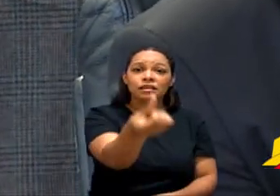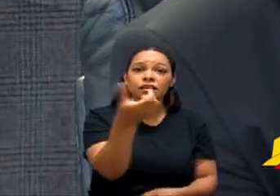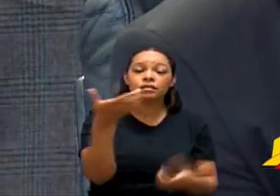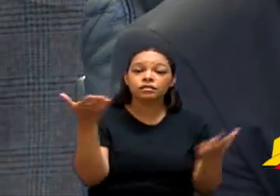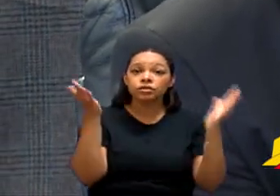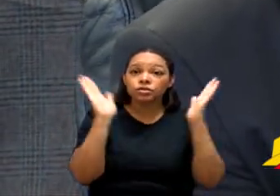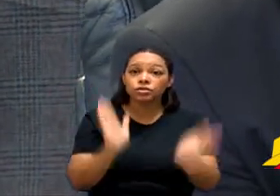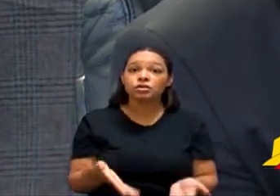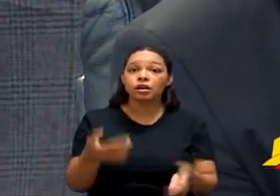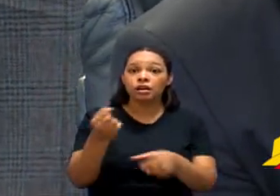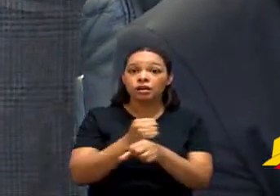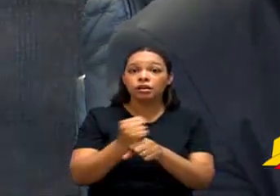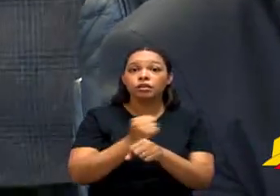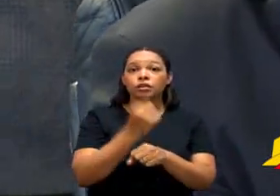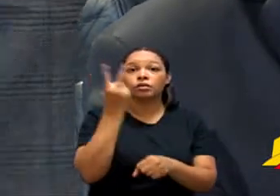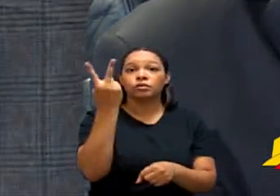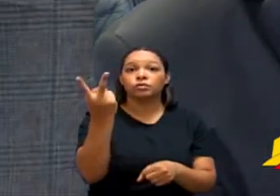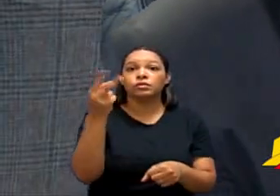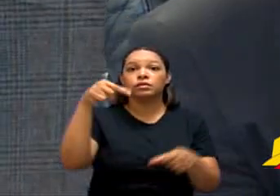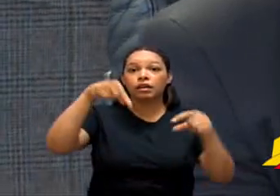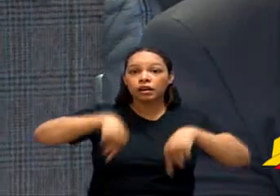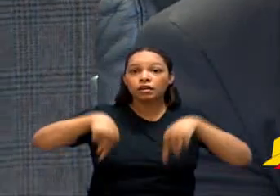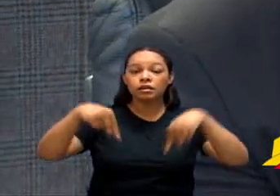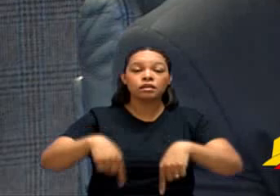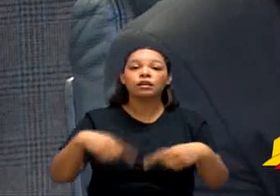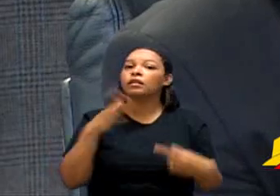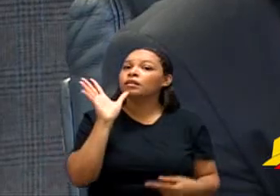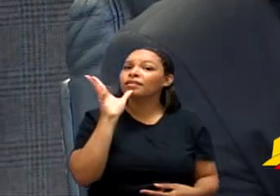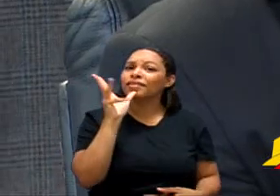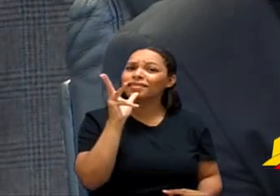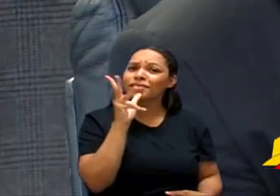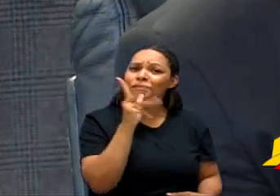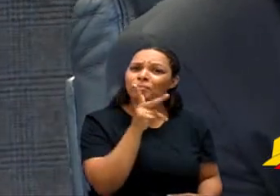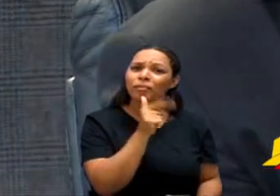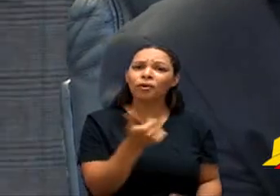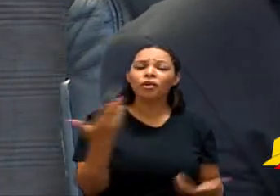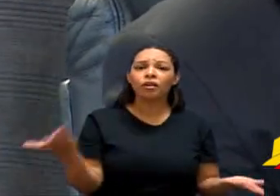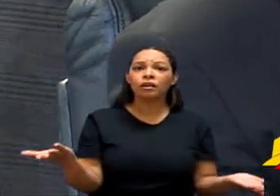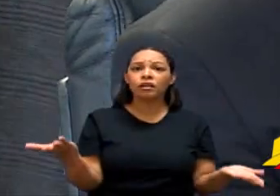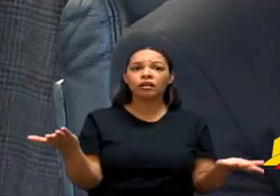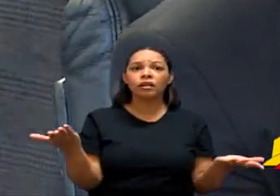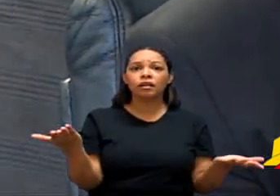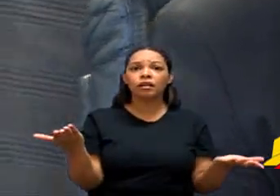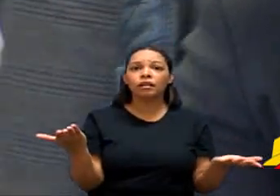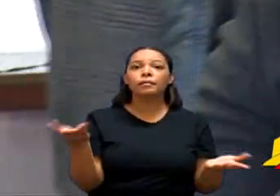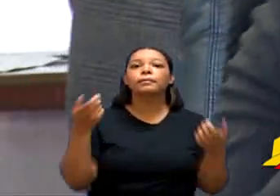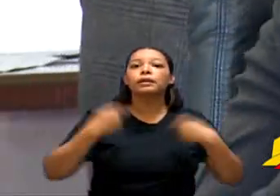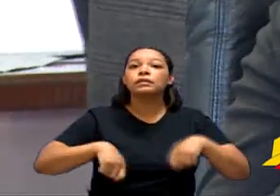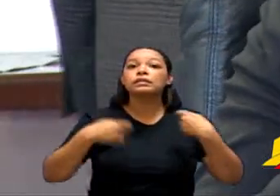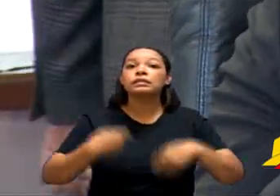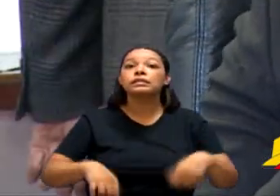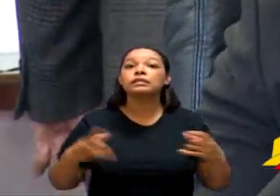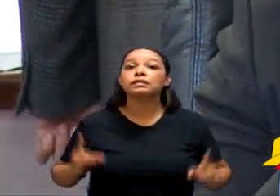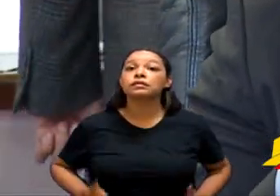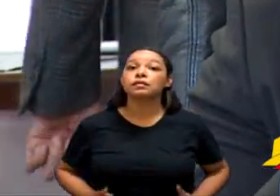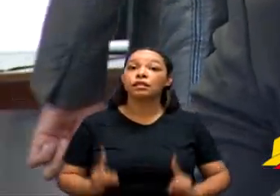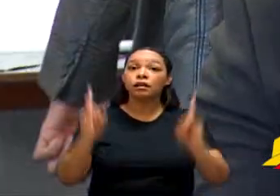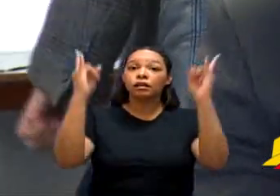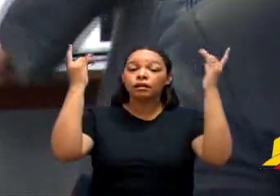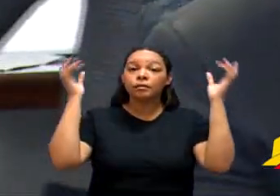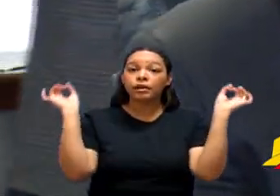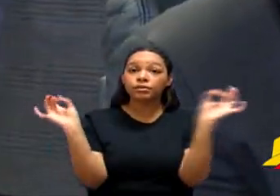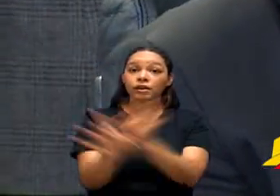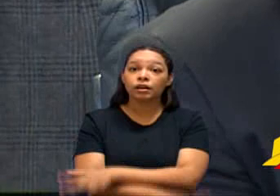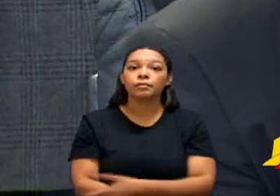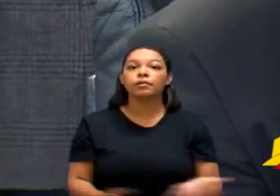governo, Cristiano. Não, mas não pode ficar demorando. Isso aí é para ontem, é uma emergência. O Sabe Tudo virou esconderijo de bandido, roubaram